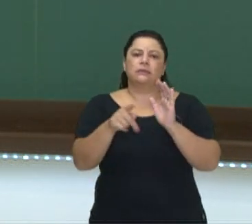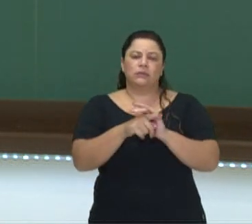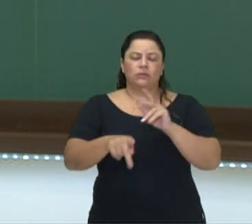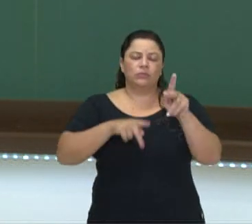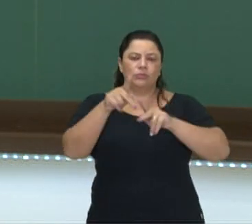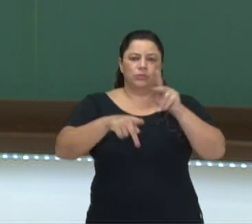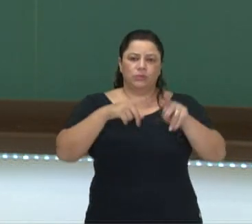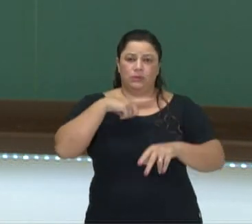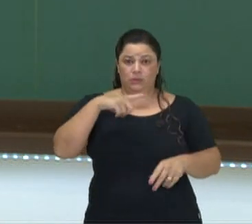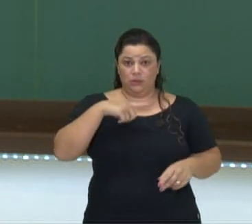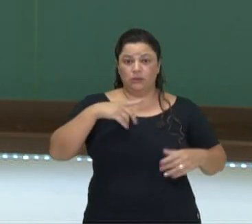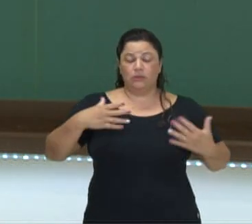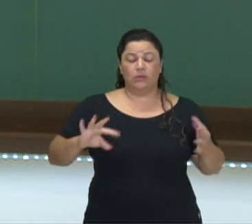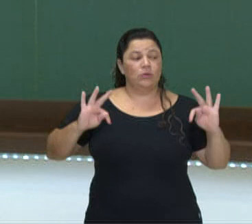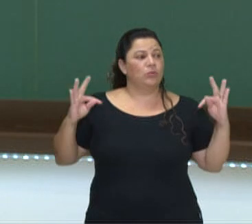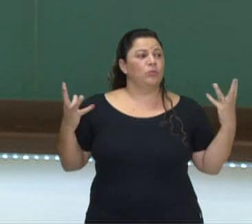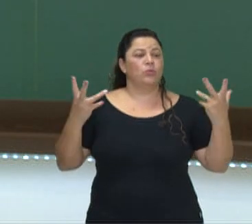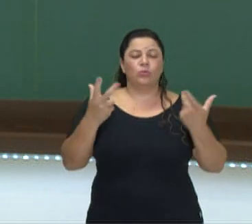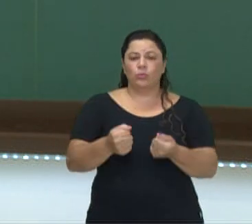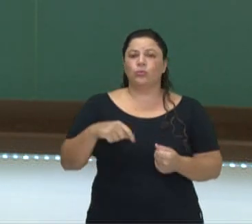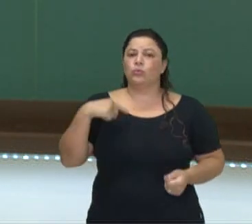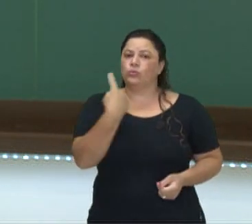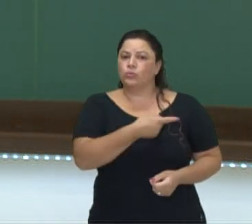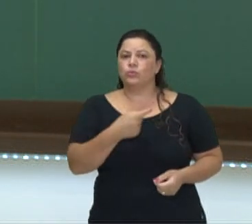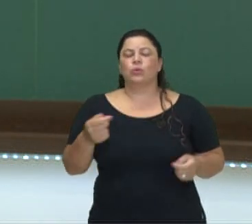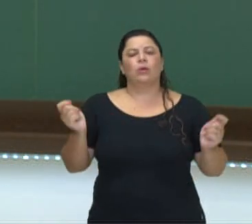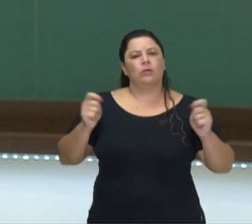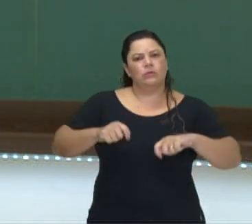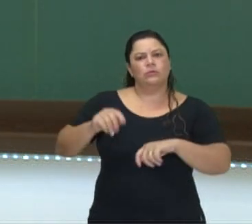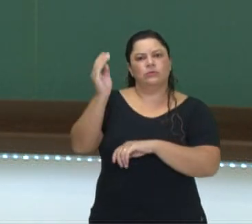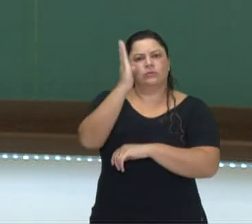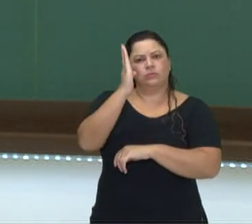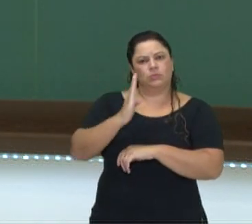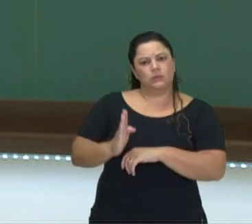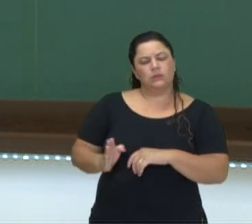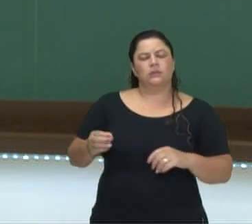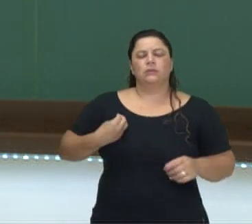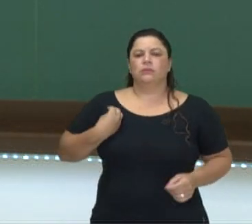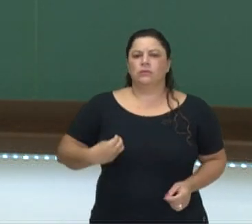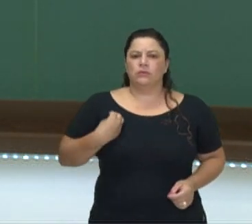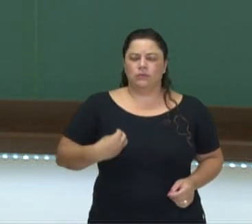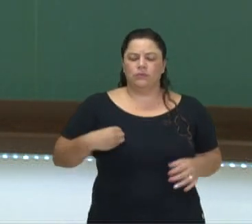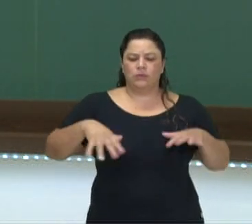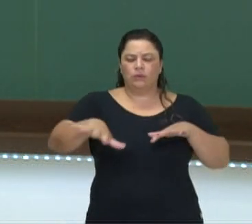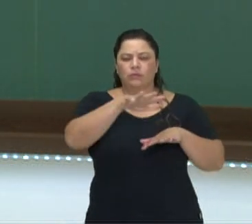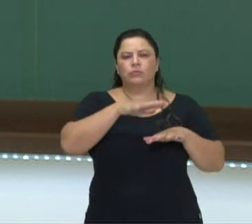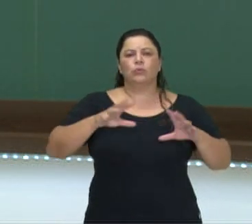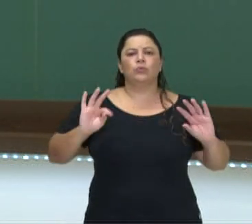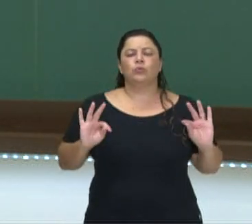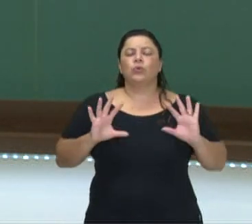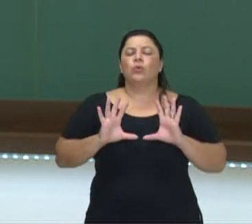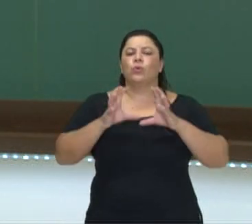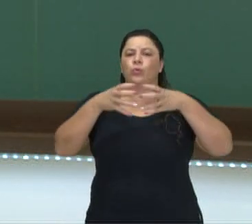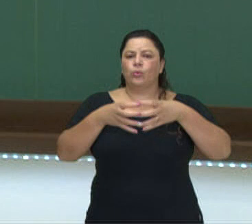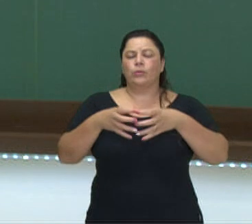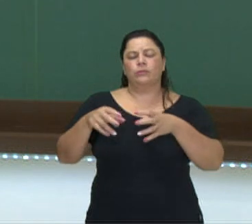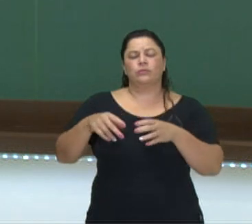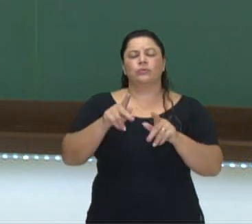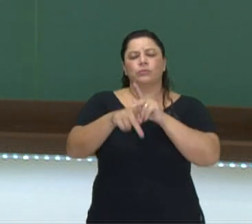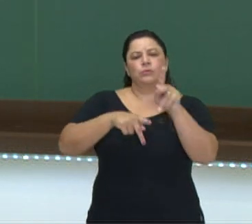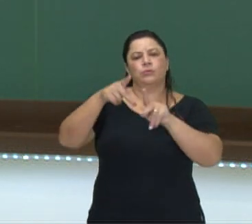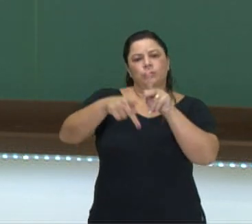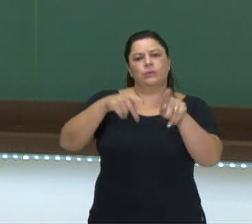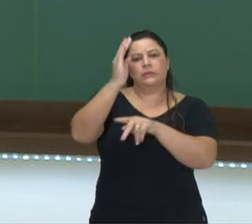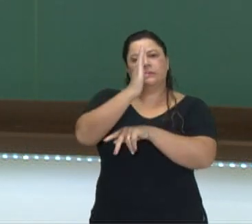tem. Todos somos brasileiros, todos vivemos nesse território, somos todos população brasileira,